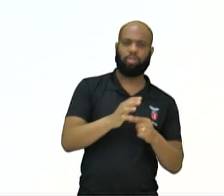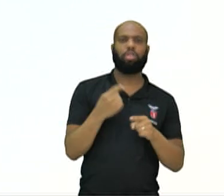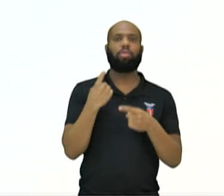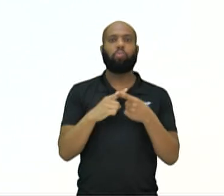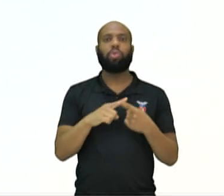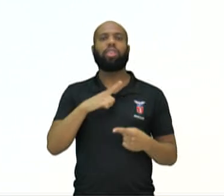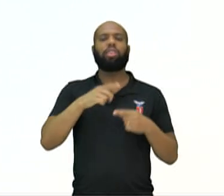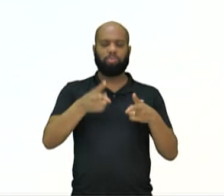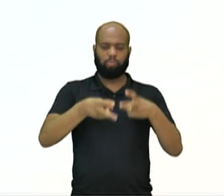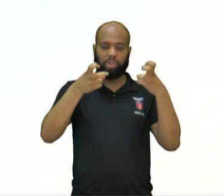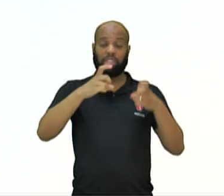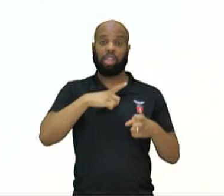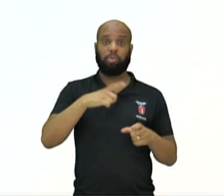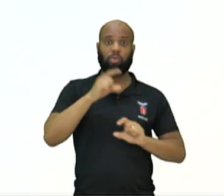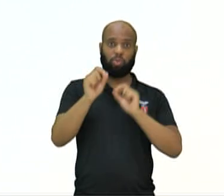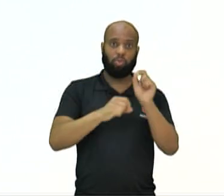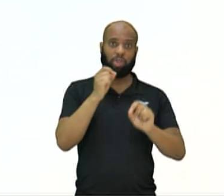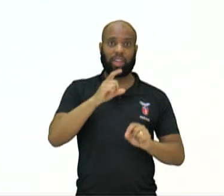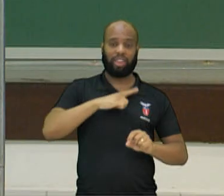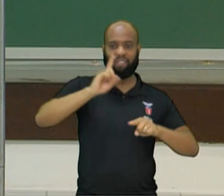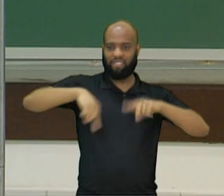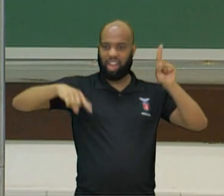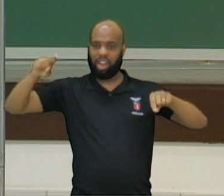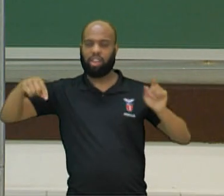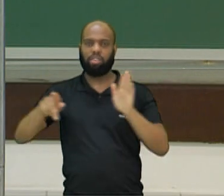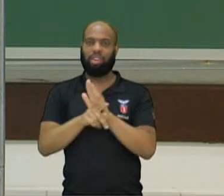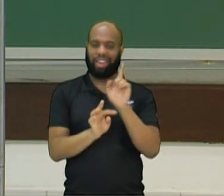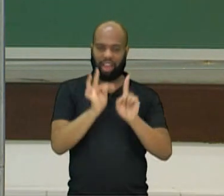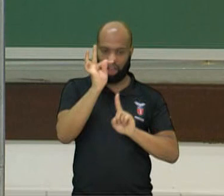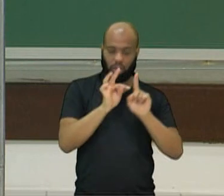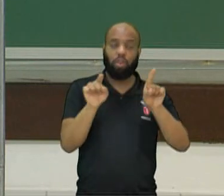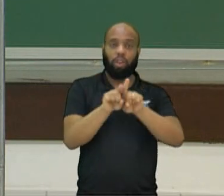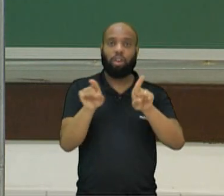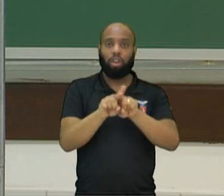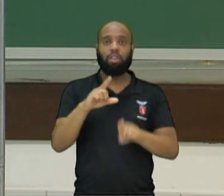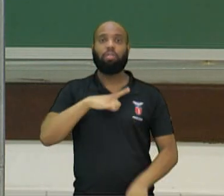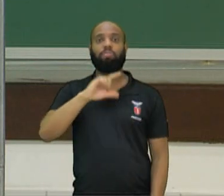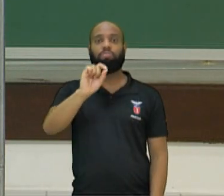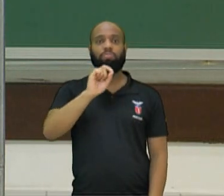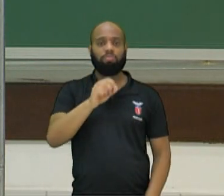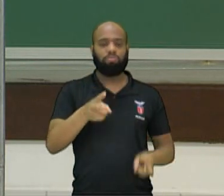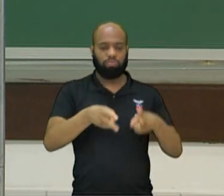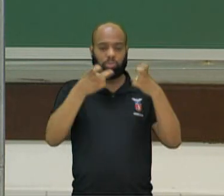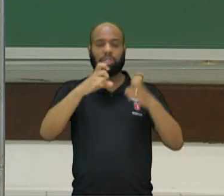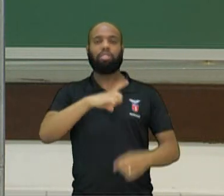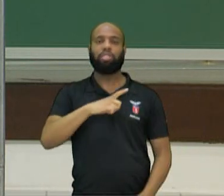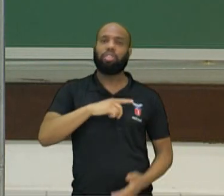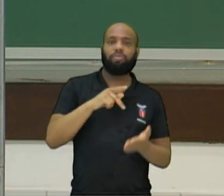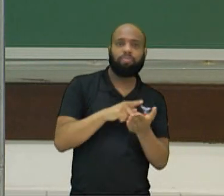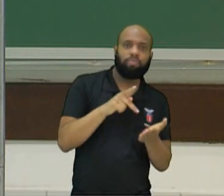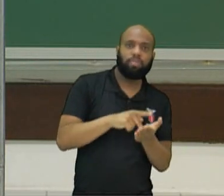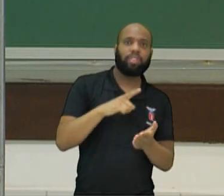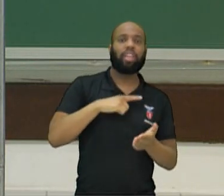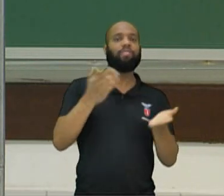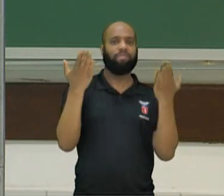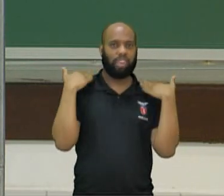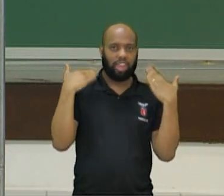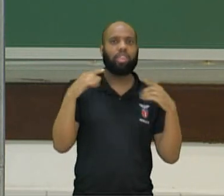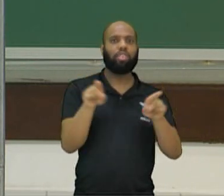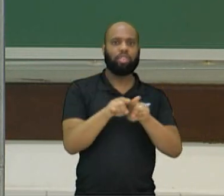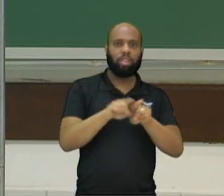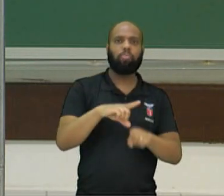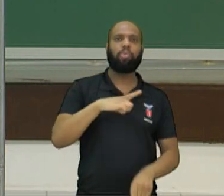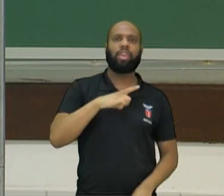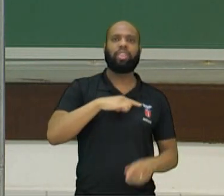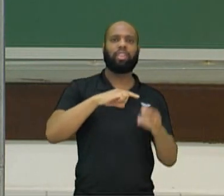gente vai perceber essa grande amplitude térmica, mas nós também percebemos que existe um verão, existe